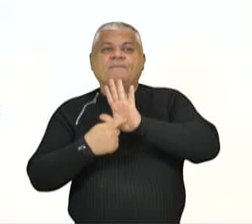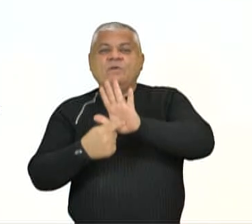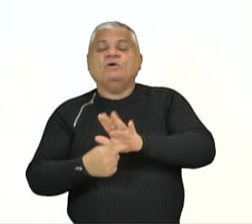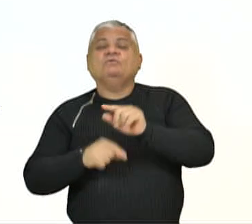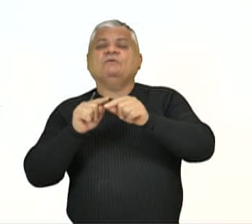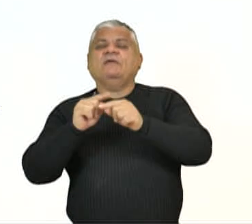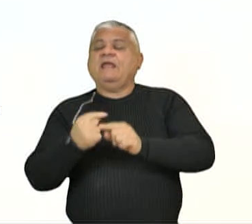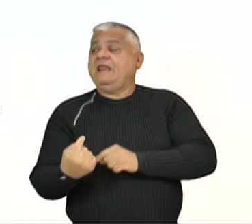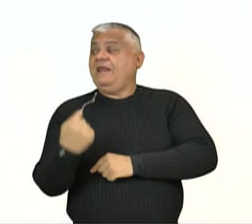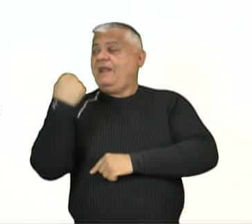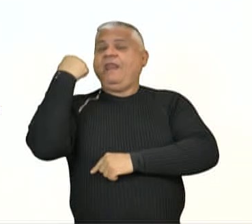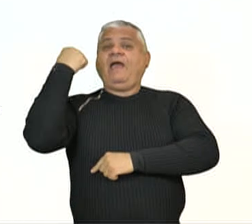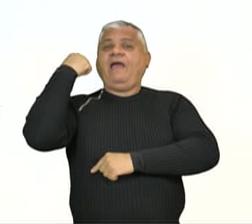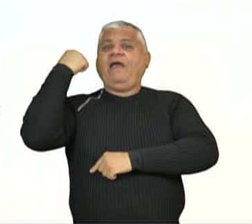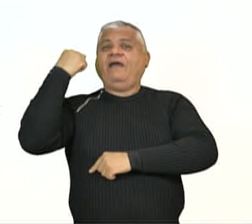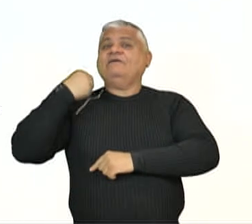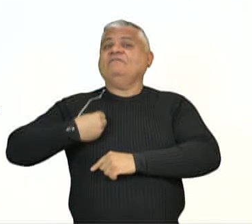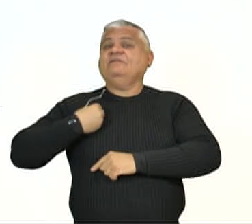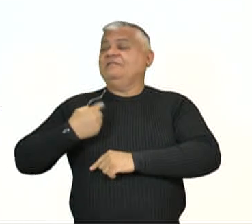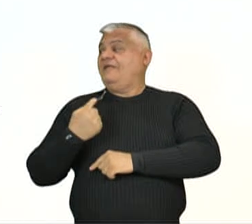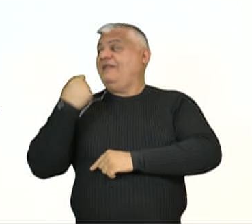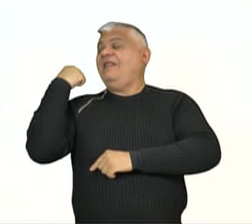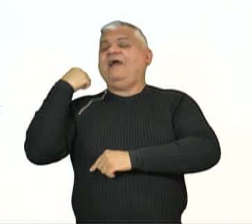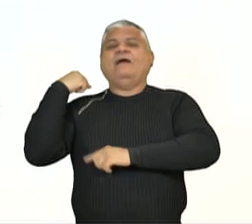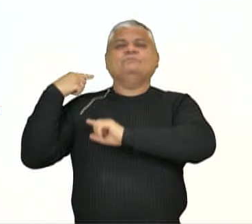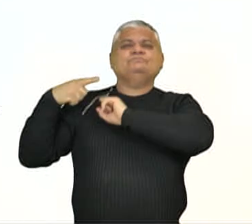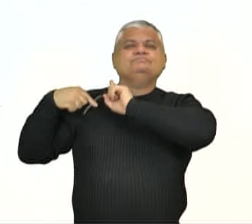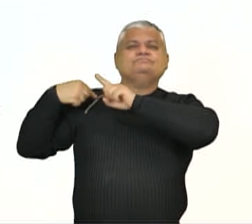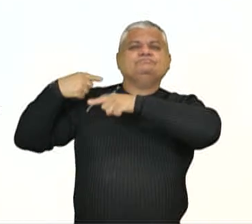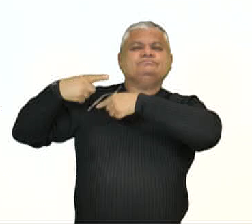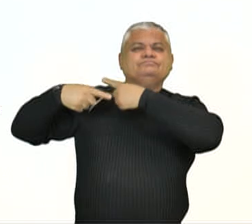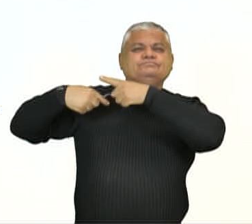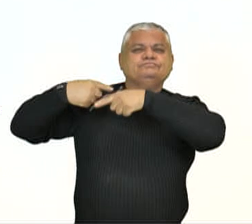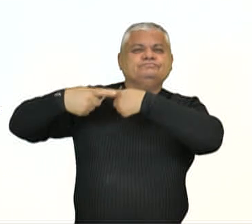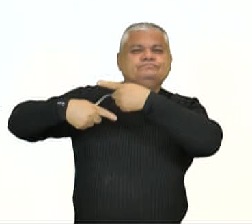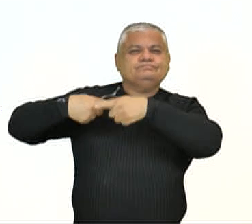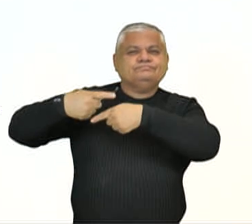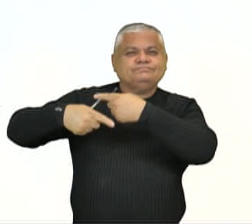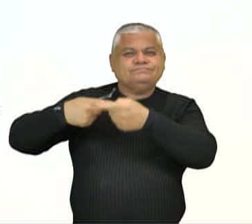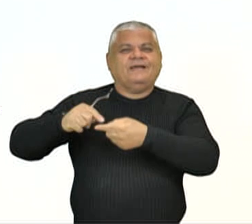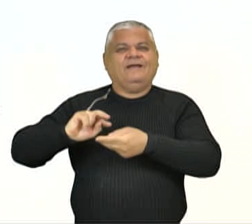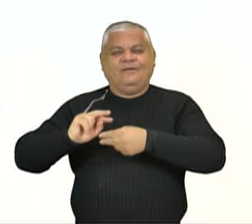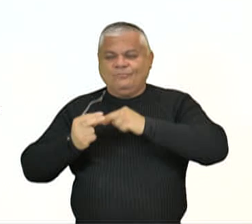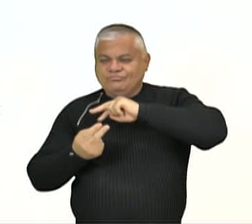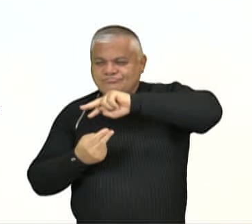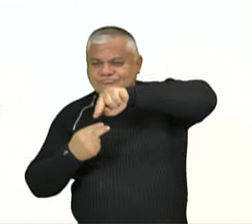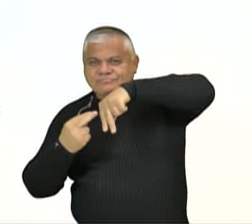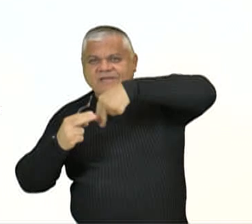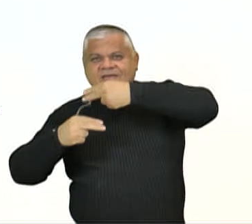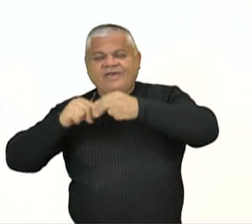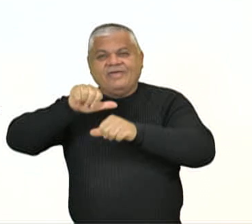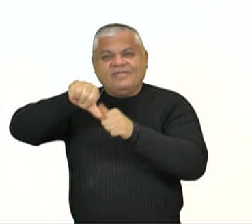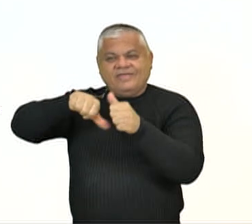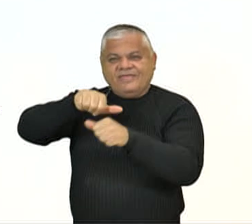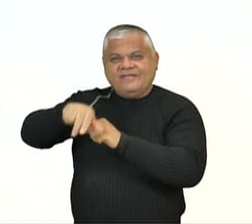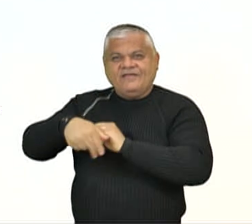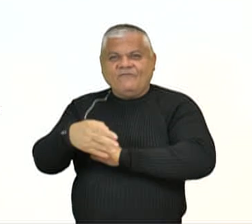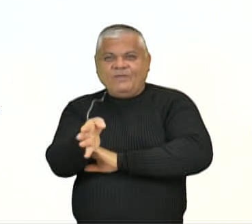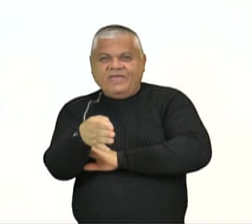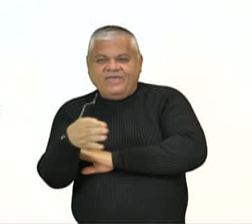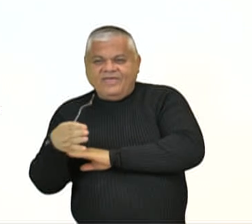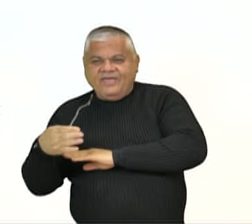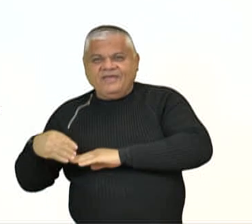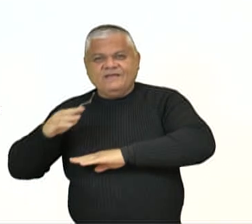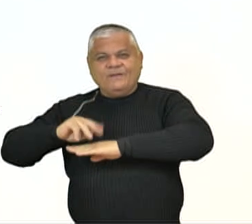mostra a existência de um ancestral comum. No início do desenvolvimento embrionário de classes diferentes, veja, peixes,